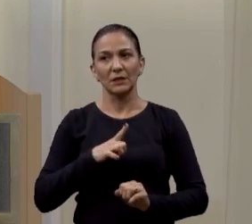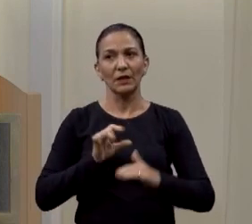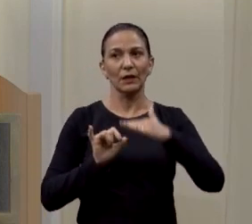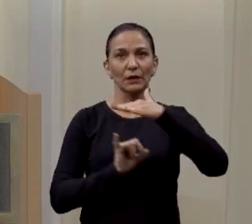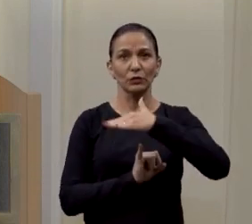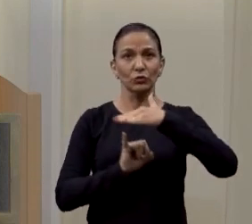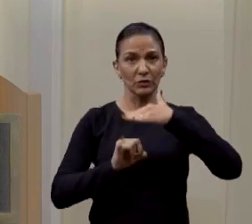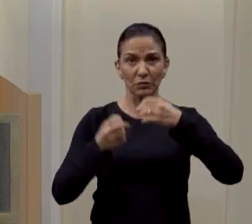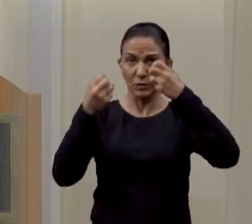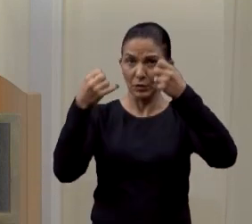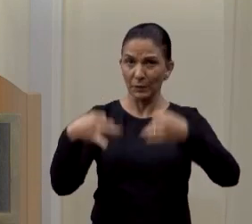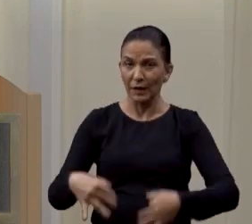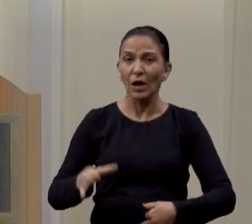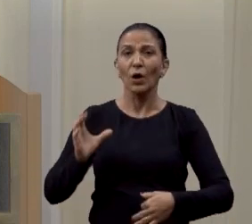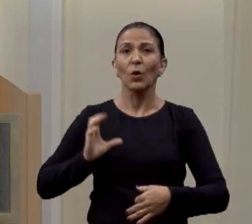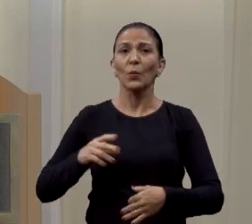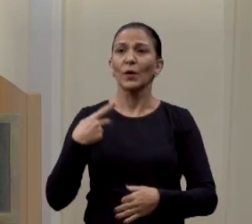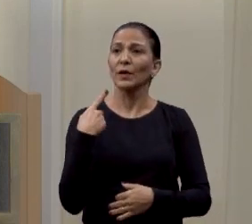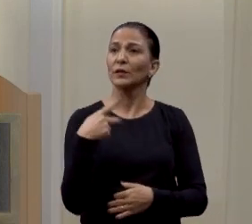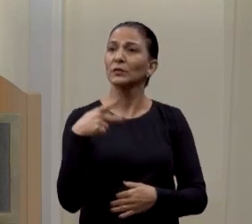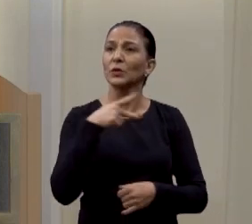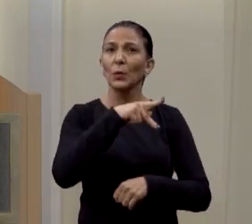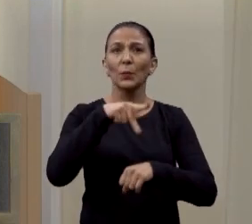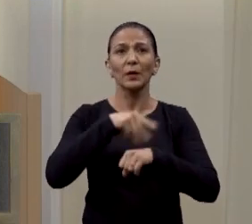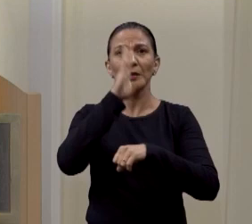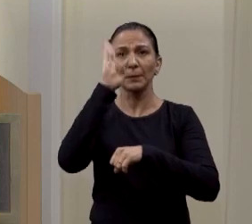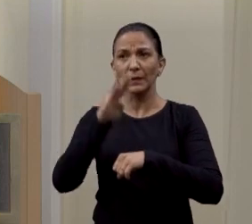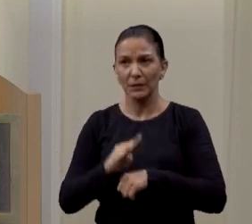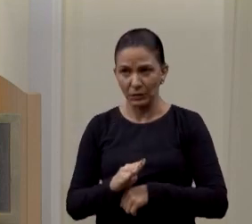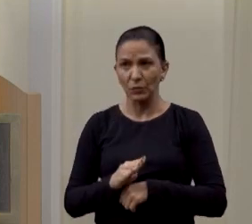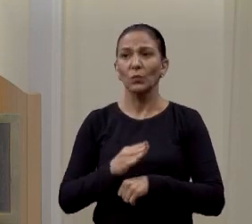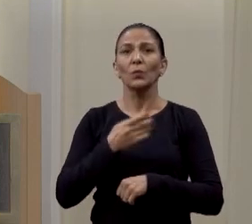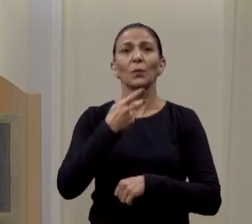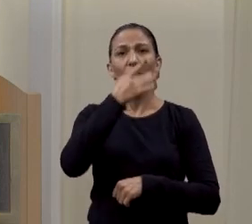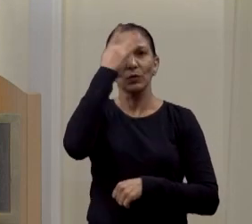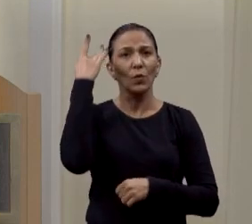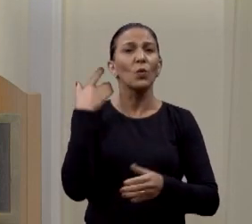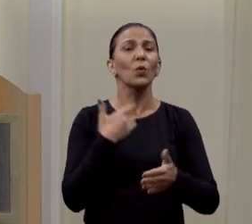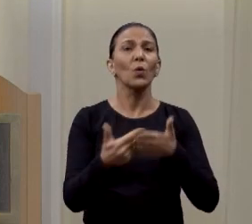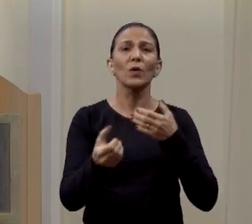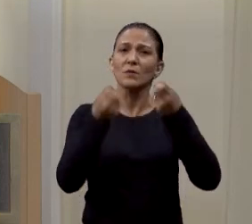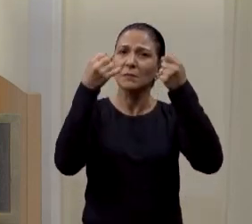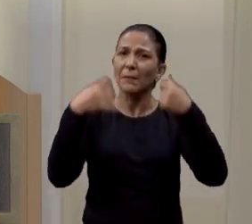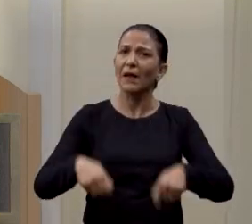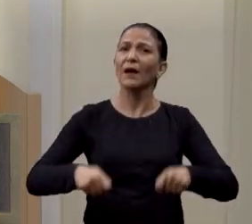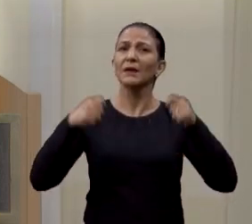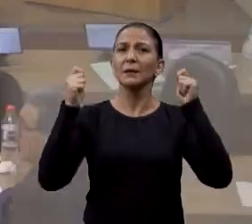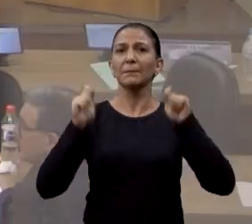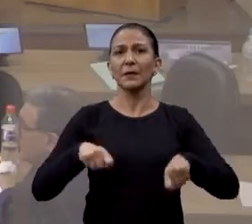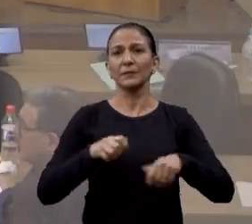de prestar contas de seus atos em nosso país, por mais nobre que seja. Muito obrigada.